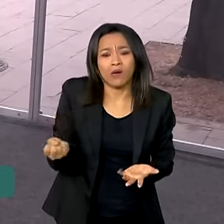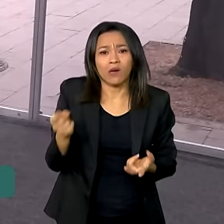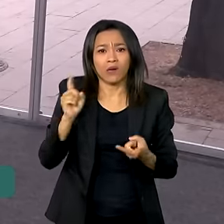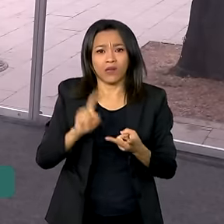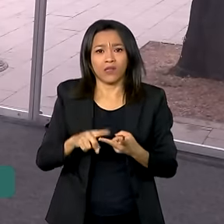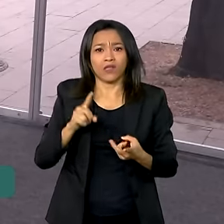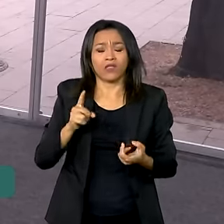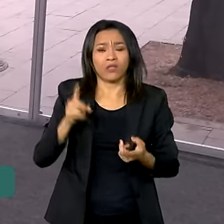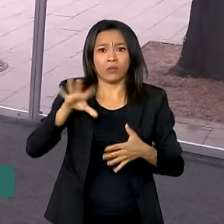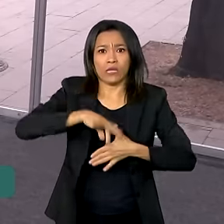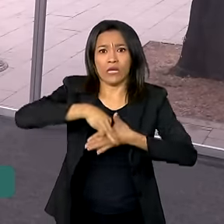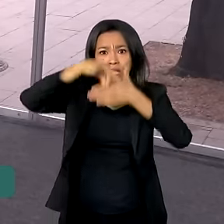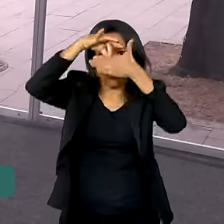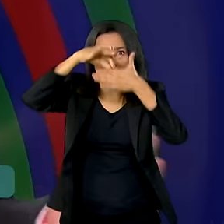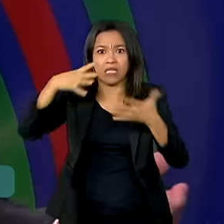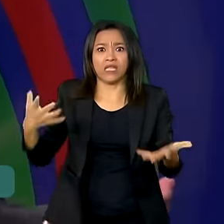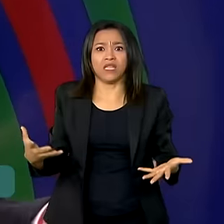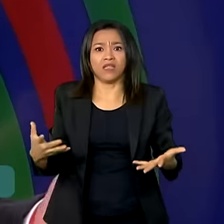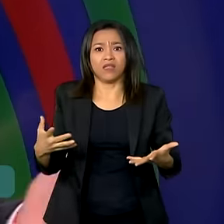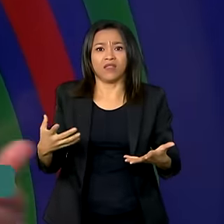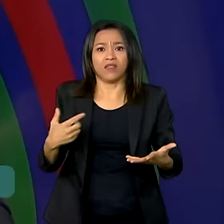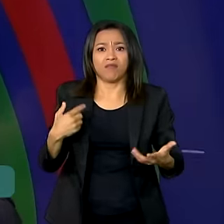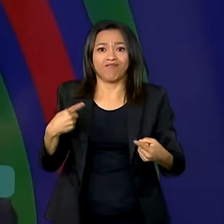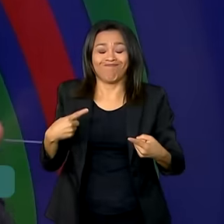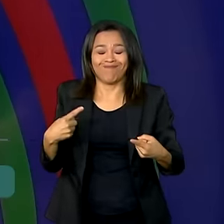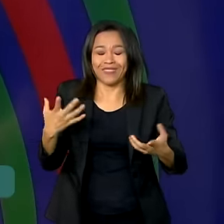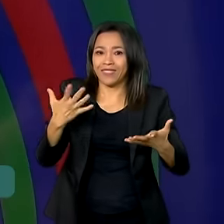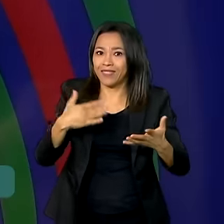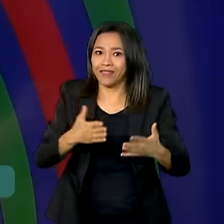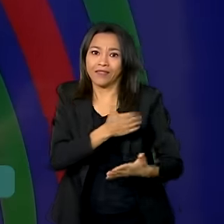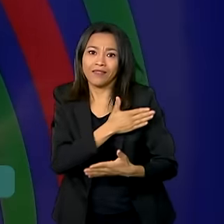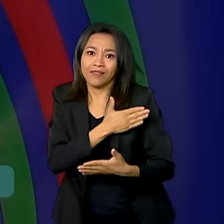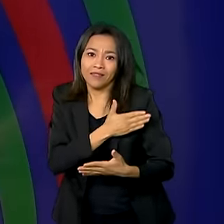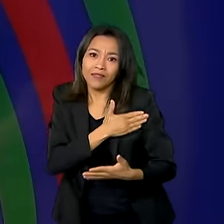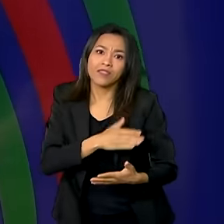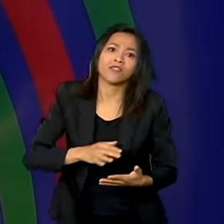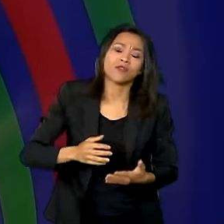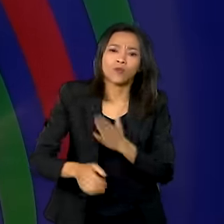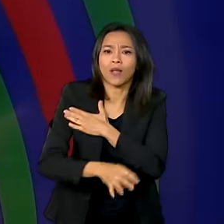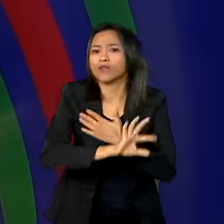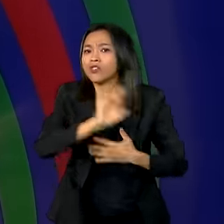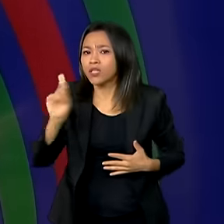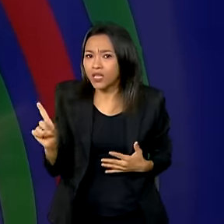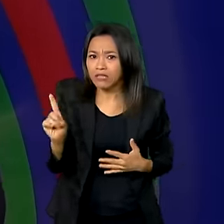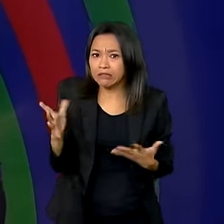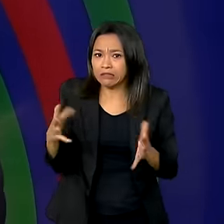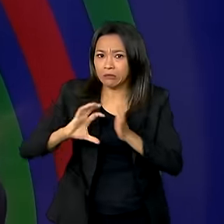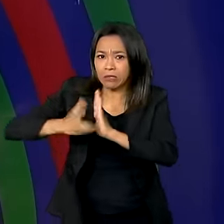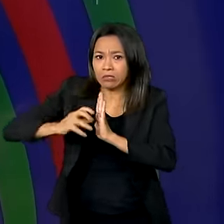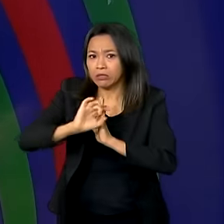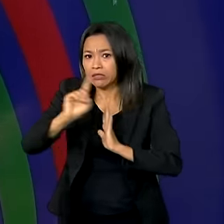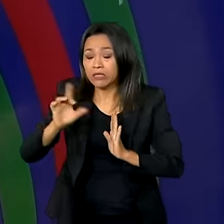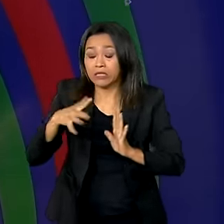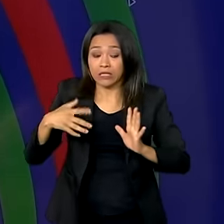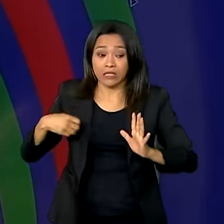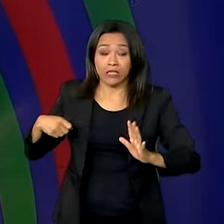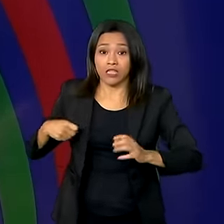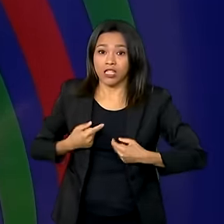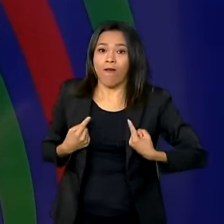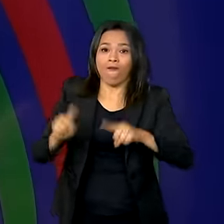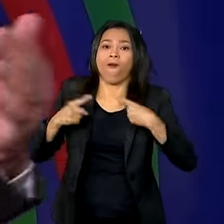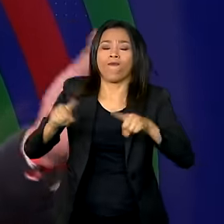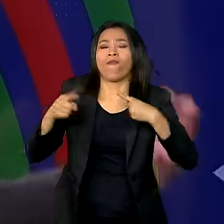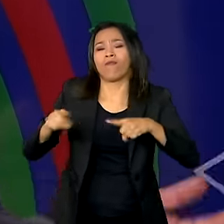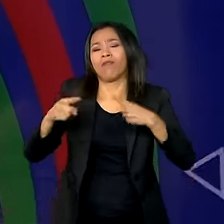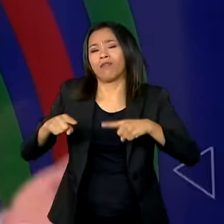dessa extrema-direita que perverte a prática política, que estimula o ódio, estimula ataques ao Supremo Tribunal